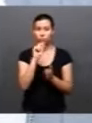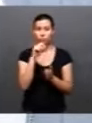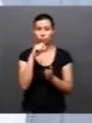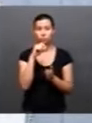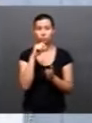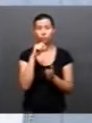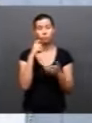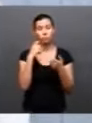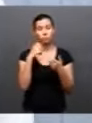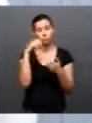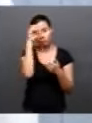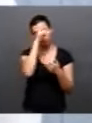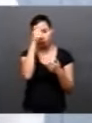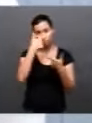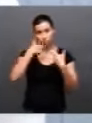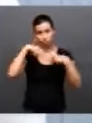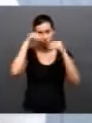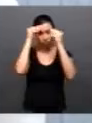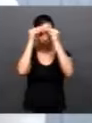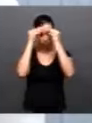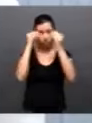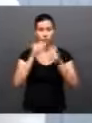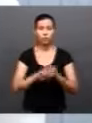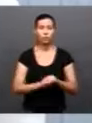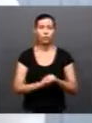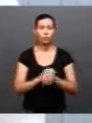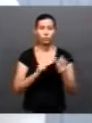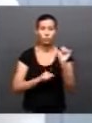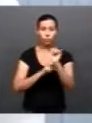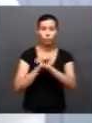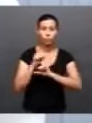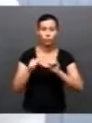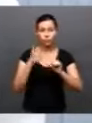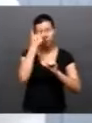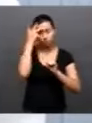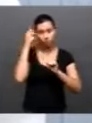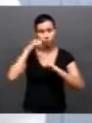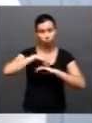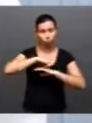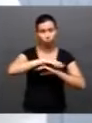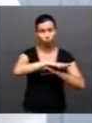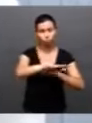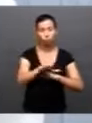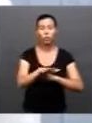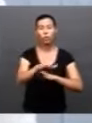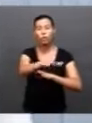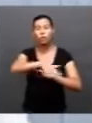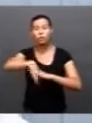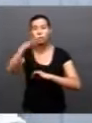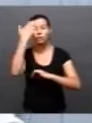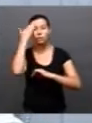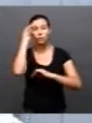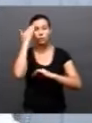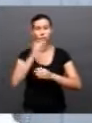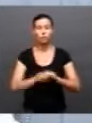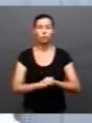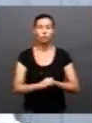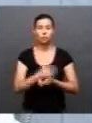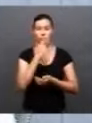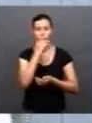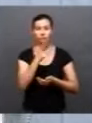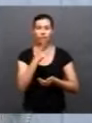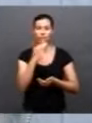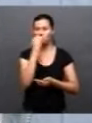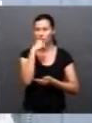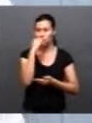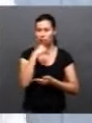essa linguagem para que ela chegue ao grande público, né? Para que ela não empobreça o conteúdo, mas